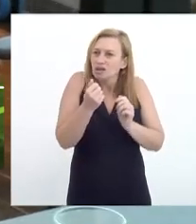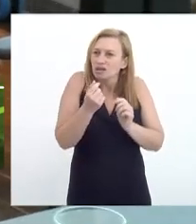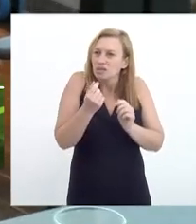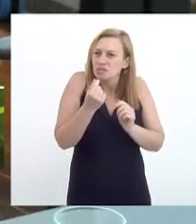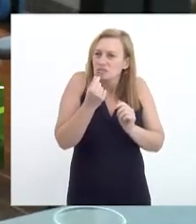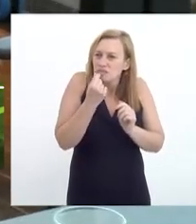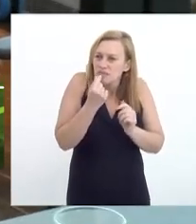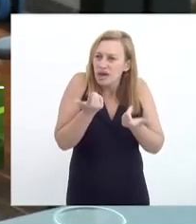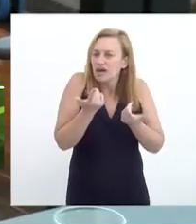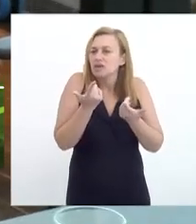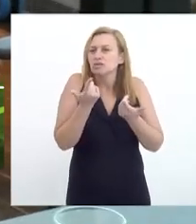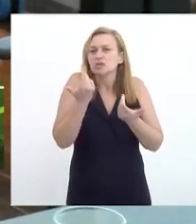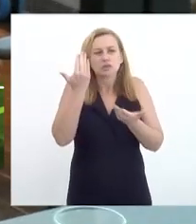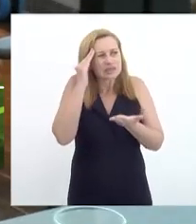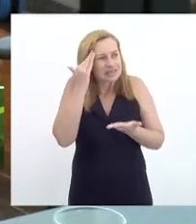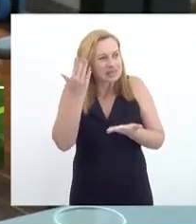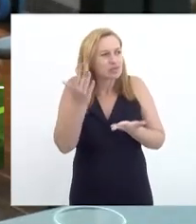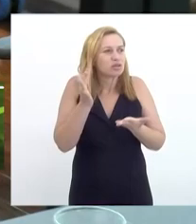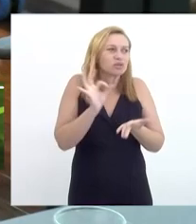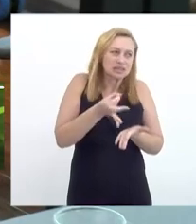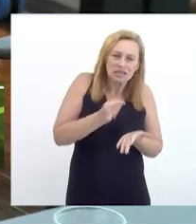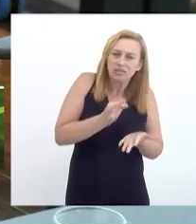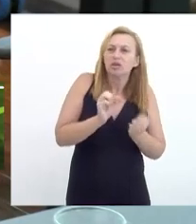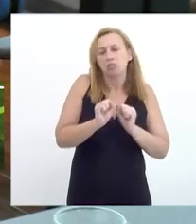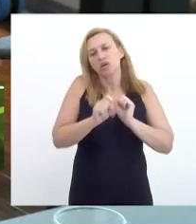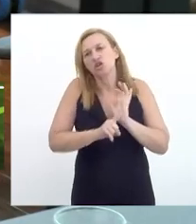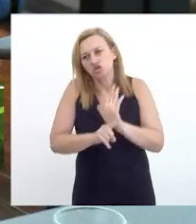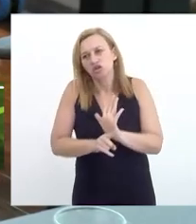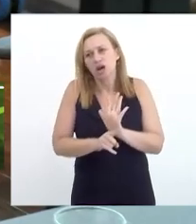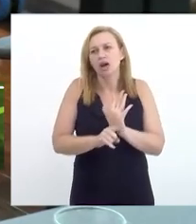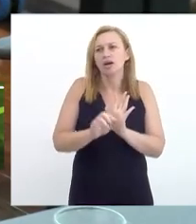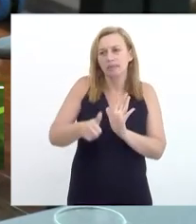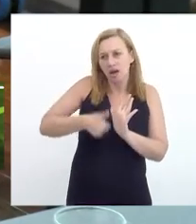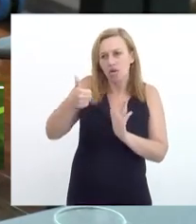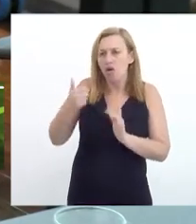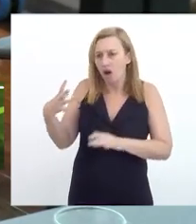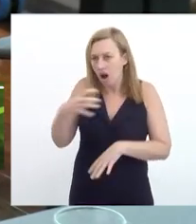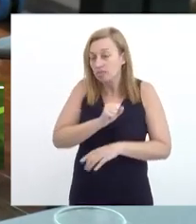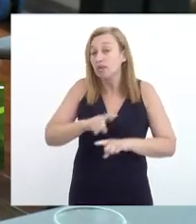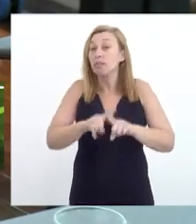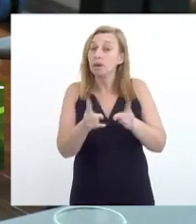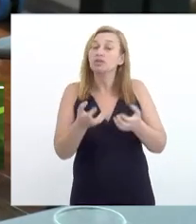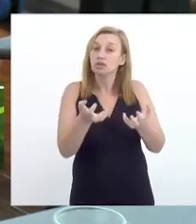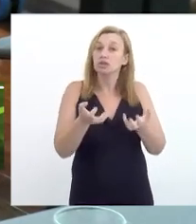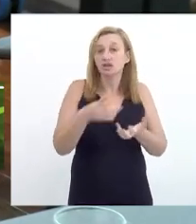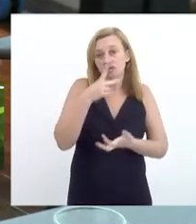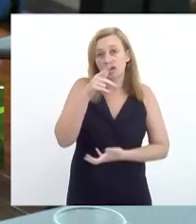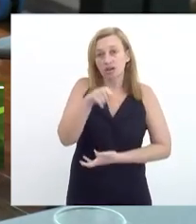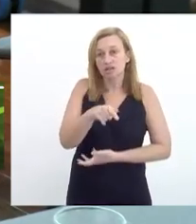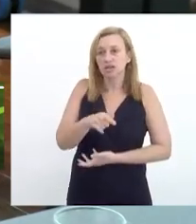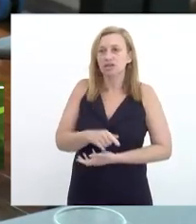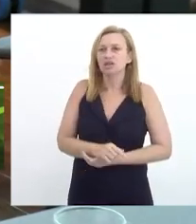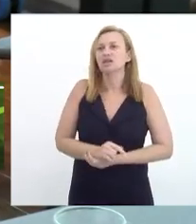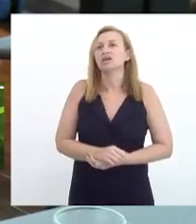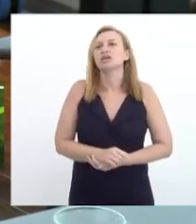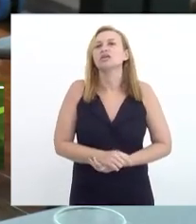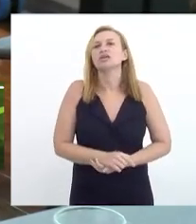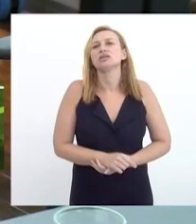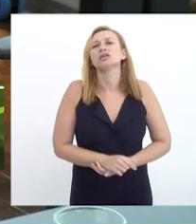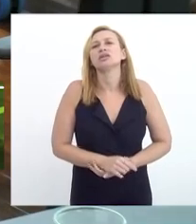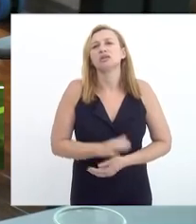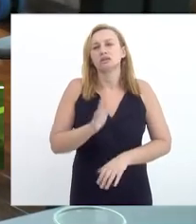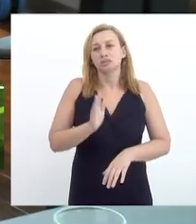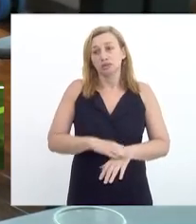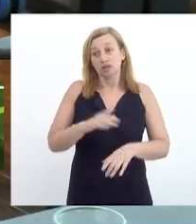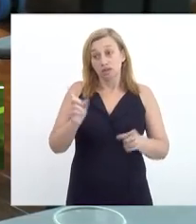Os entendimentos Obviamente Podem ajudar O calendário A seguir mais rápido Mas só queria destacar Isso que Ficou mais